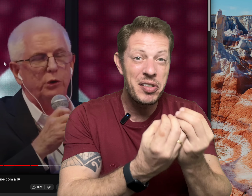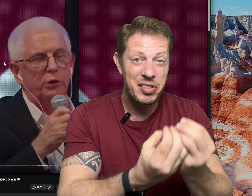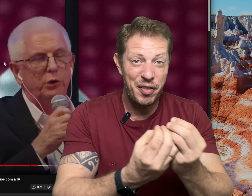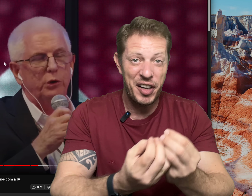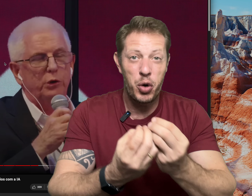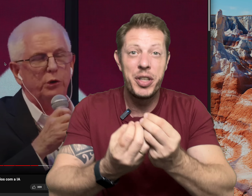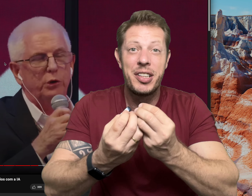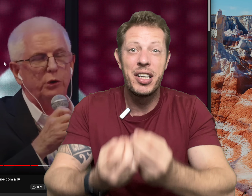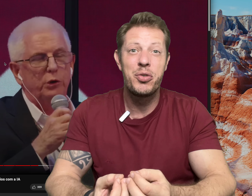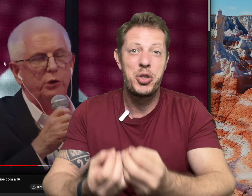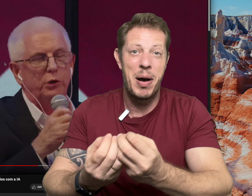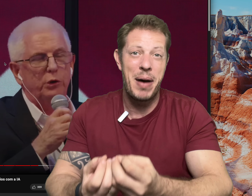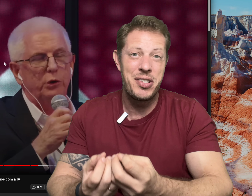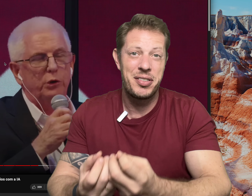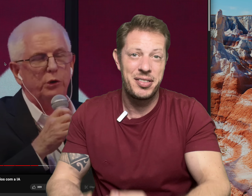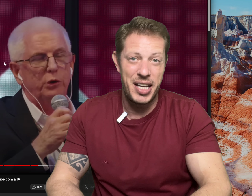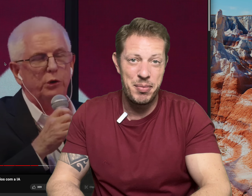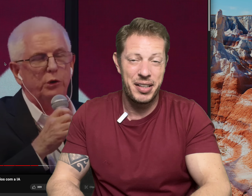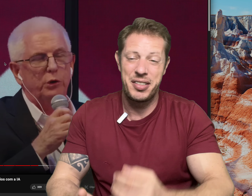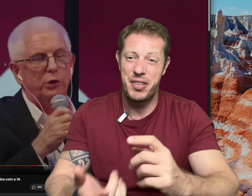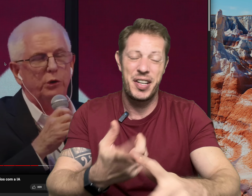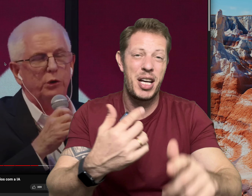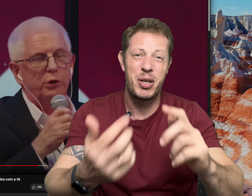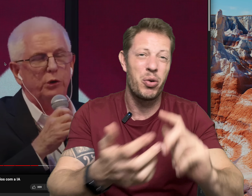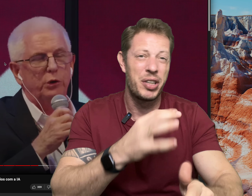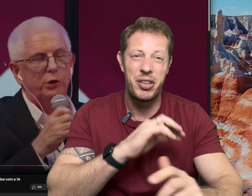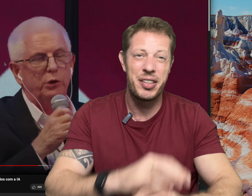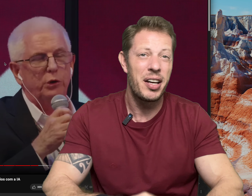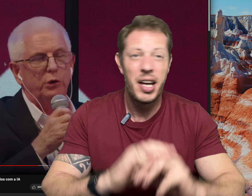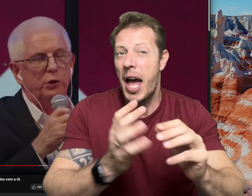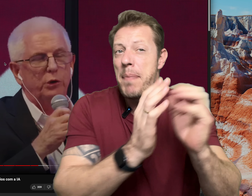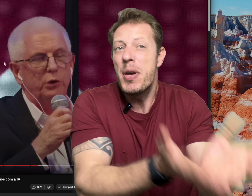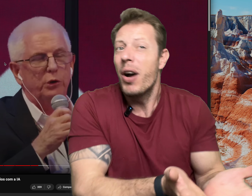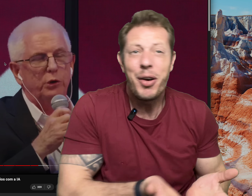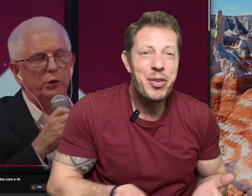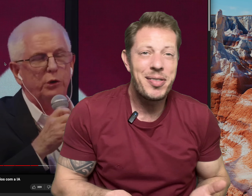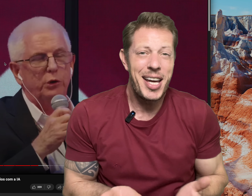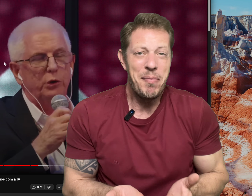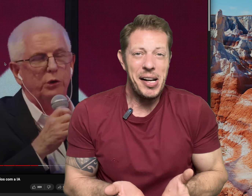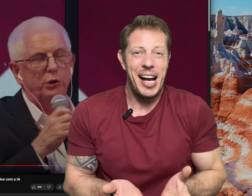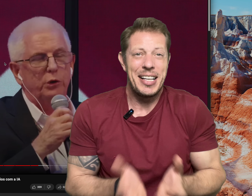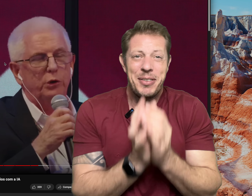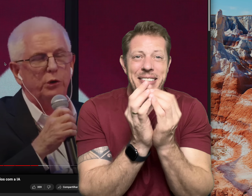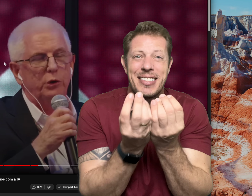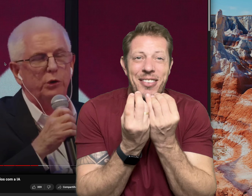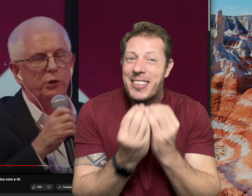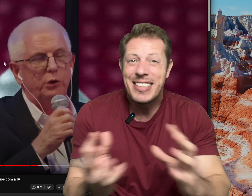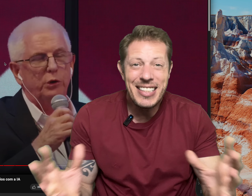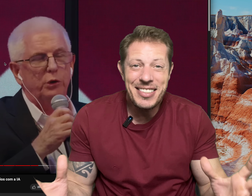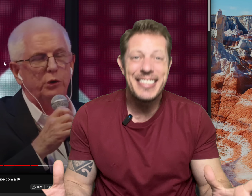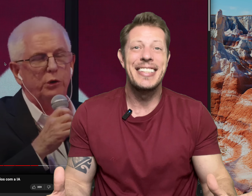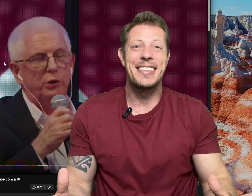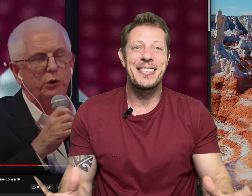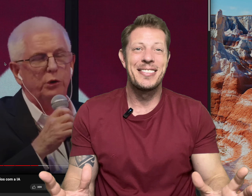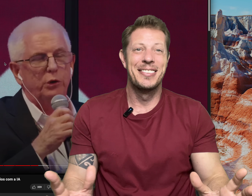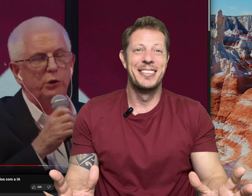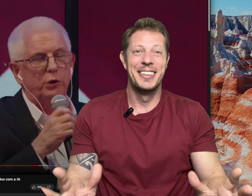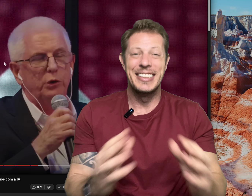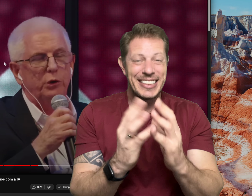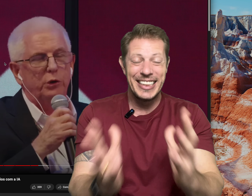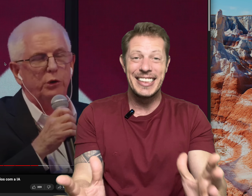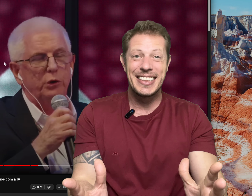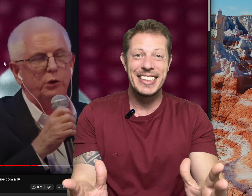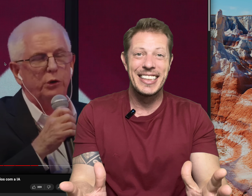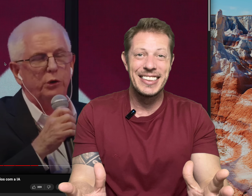gente precisa ficar cuidando de babá de sistema, que seja VM, container, o que quiser, é pior é o sistema, cara. Não existe isso.